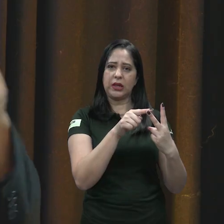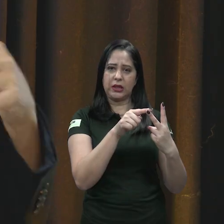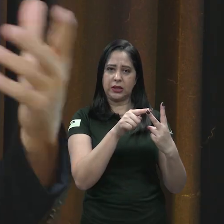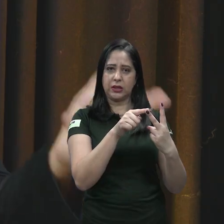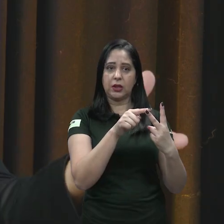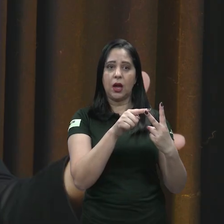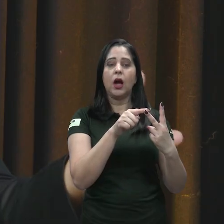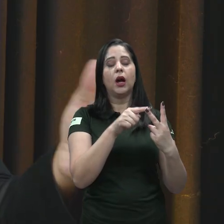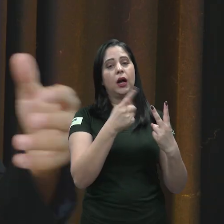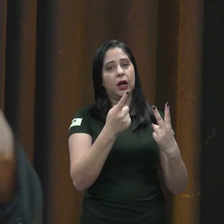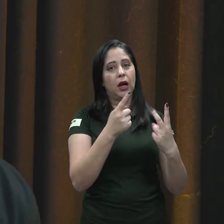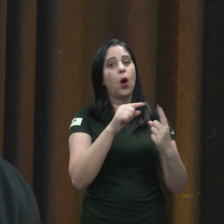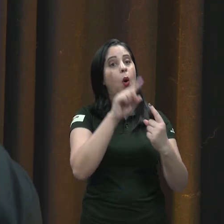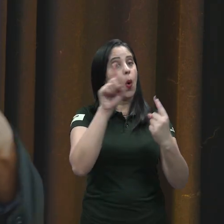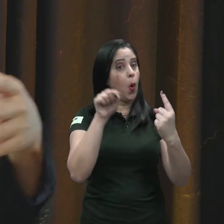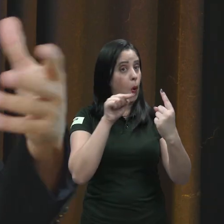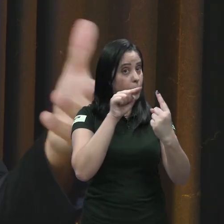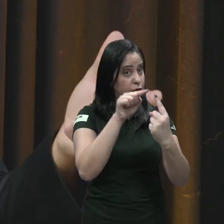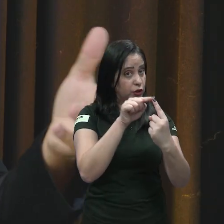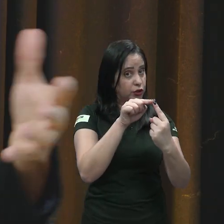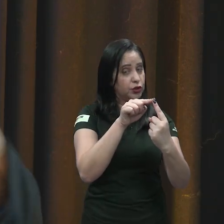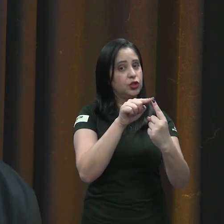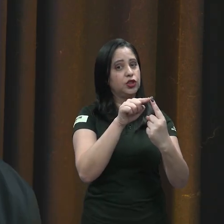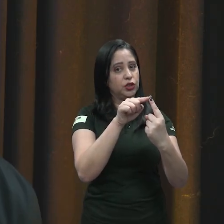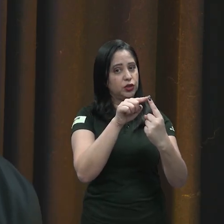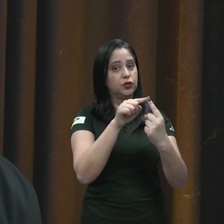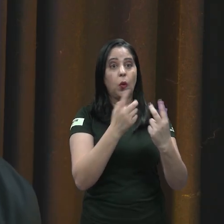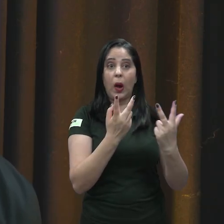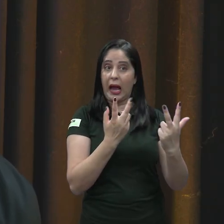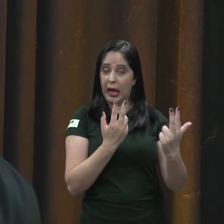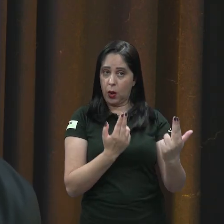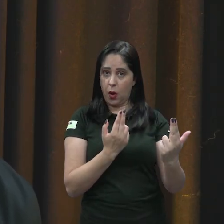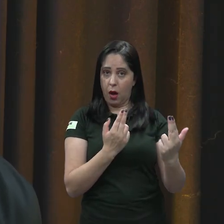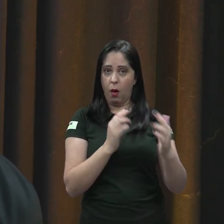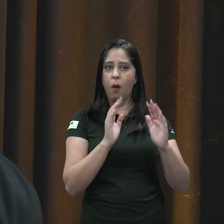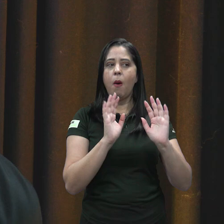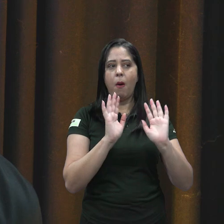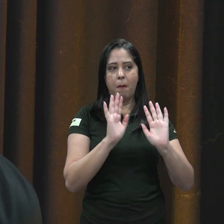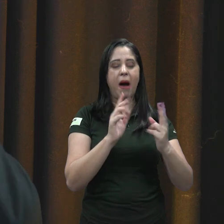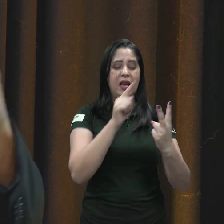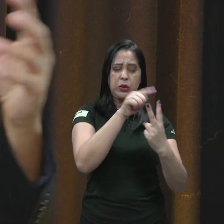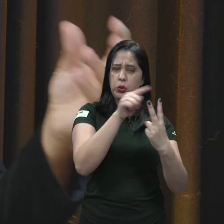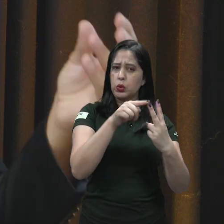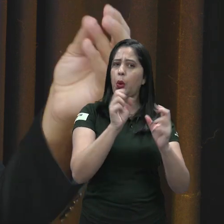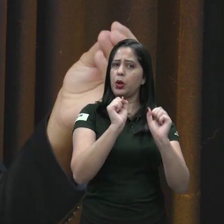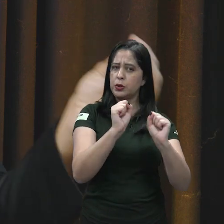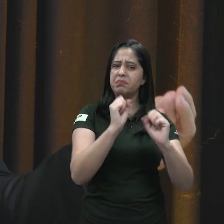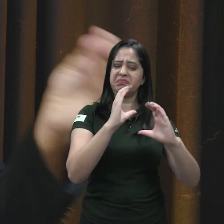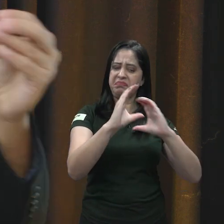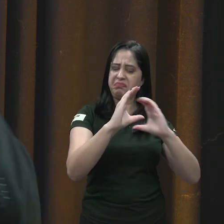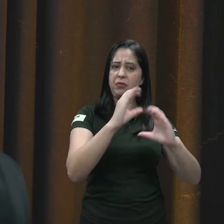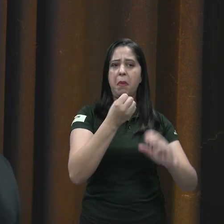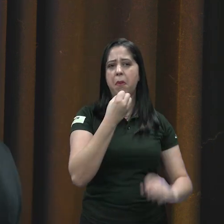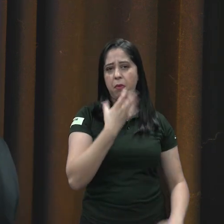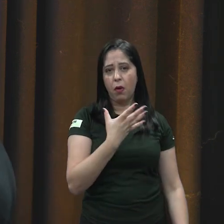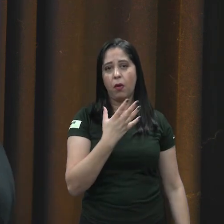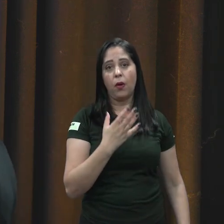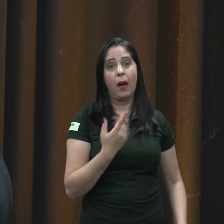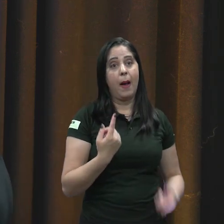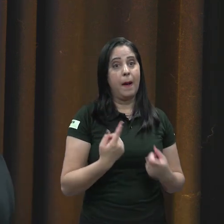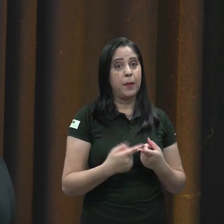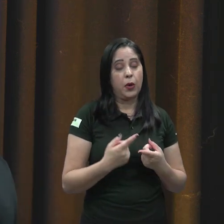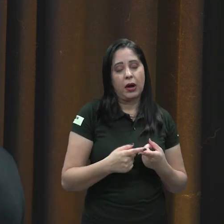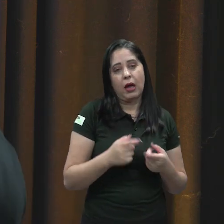com o propósito, né, de gerar negócio, os dois acabam comunicando muito bem, né? Então, assim, se você tem um produto que cabe bem inserir